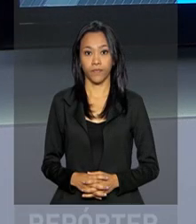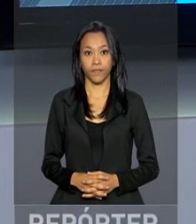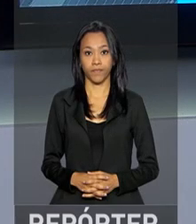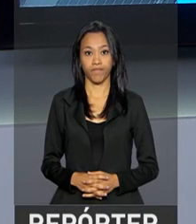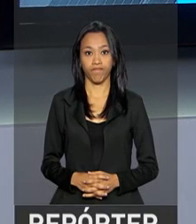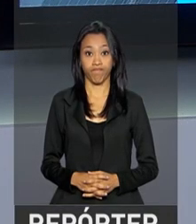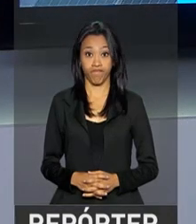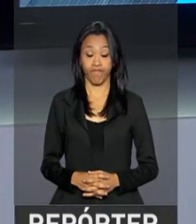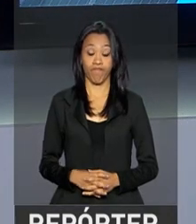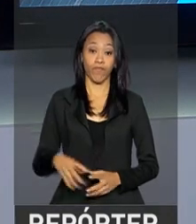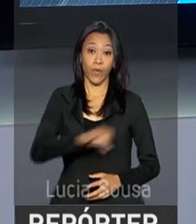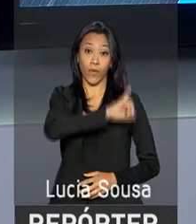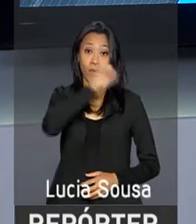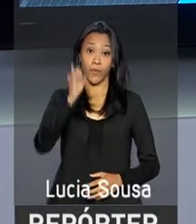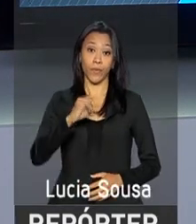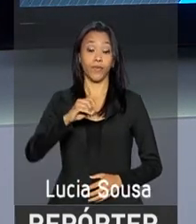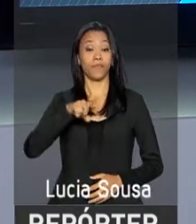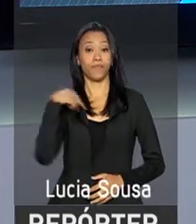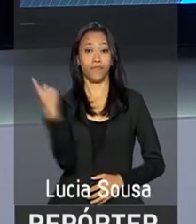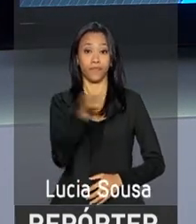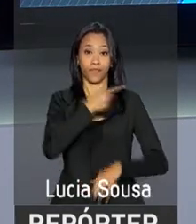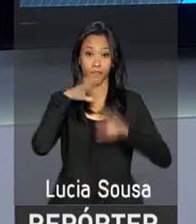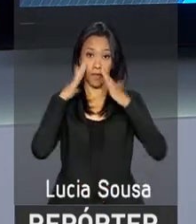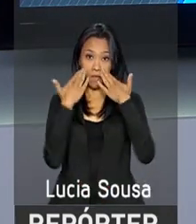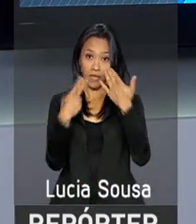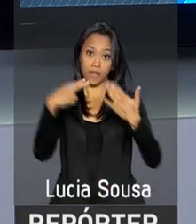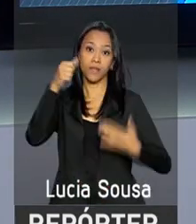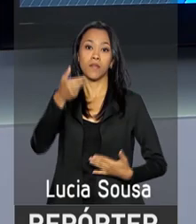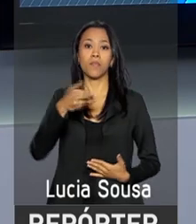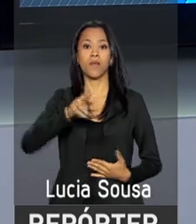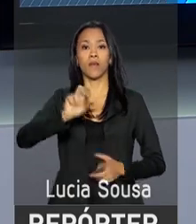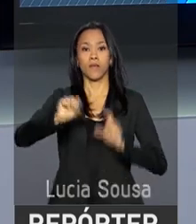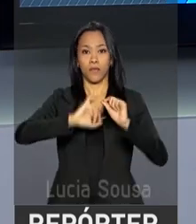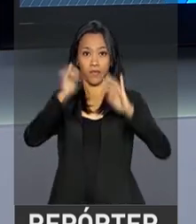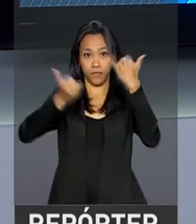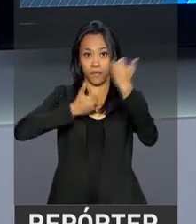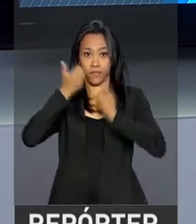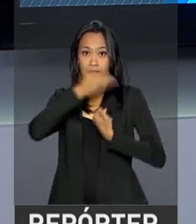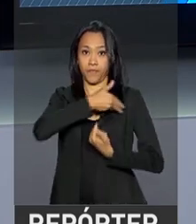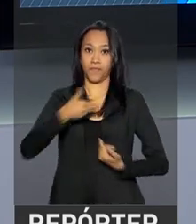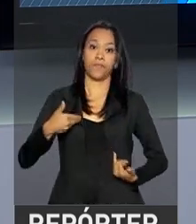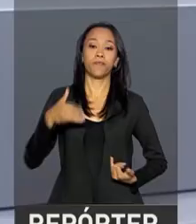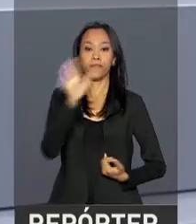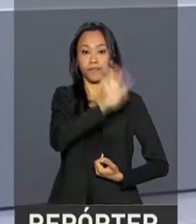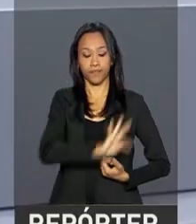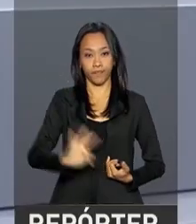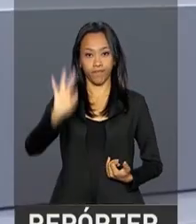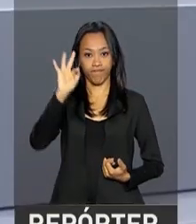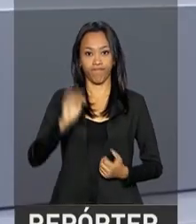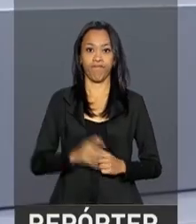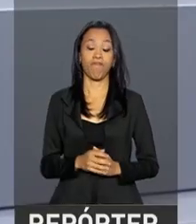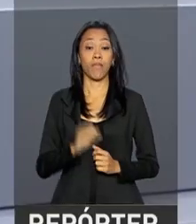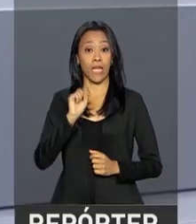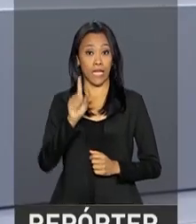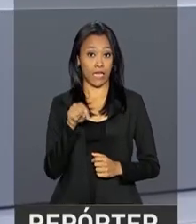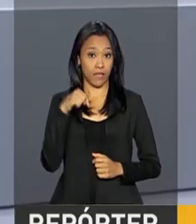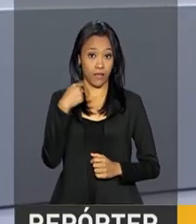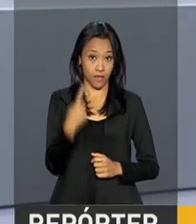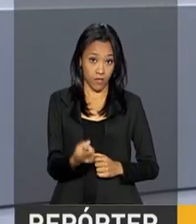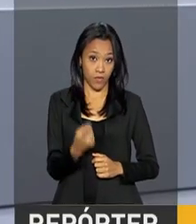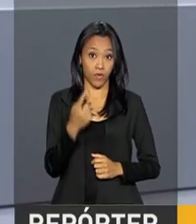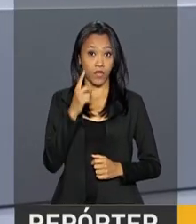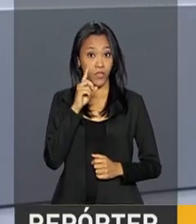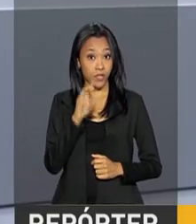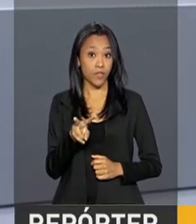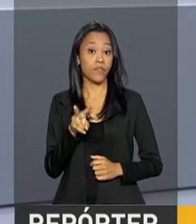o la no ar mais uma edição do repórter nbr com as notícias do governo federal depois de rever a